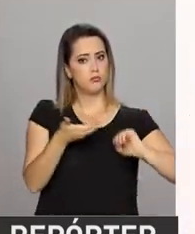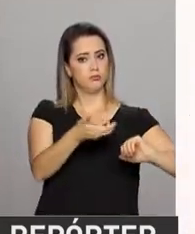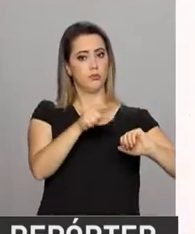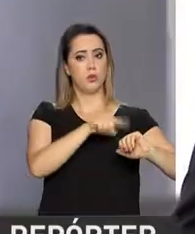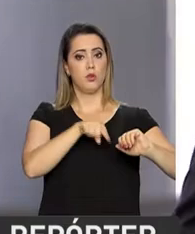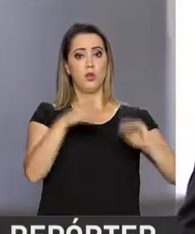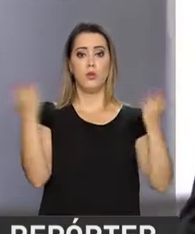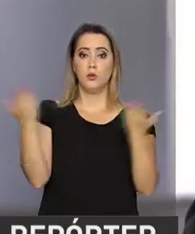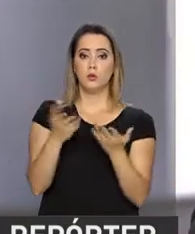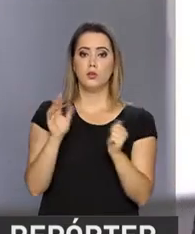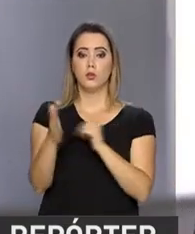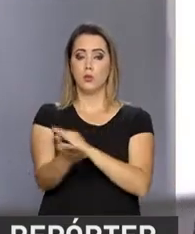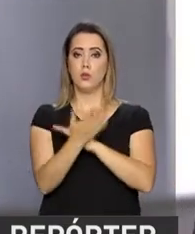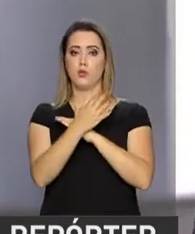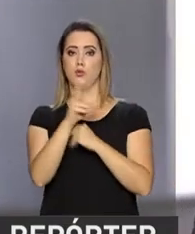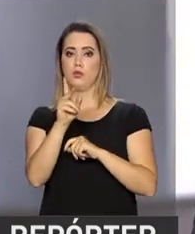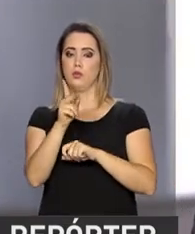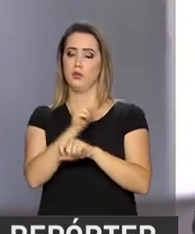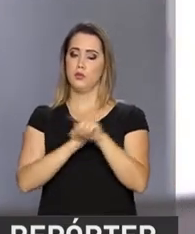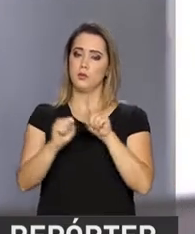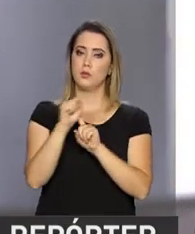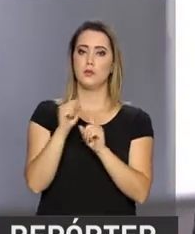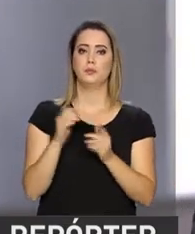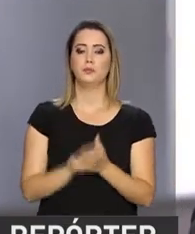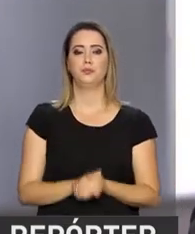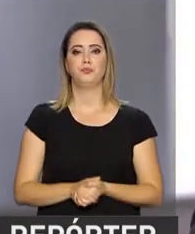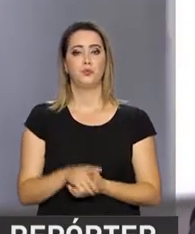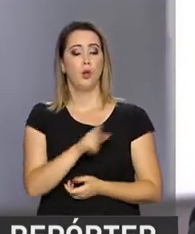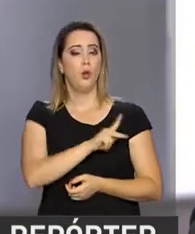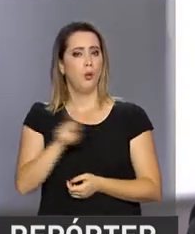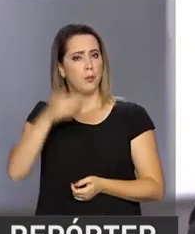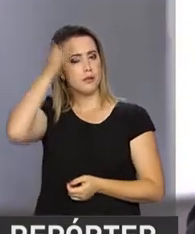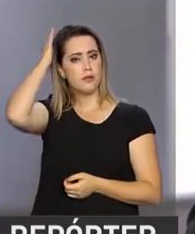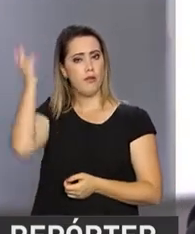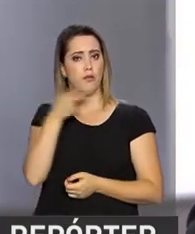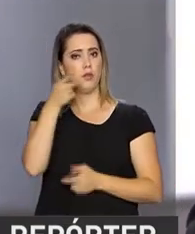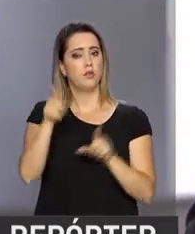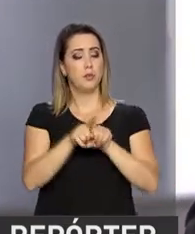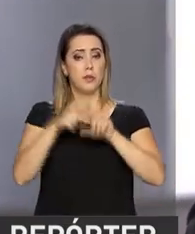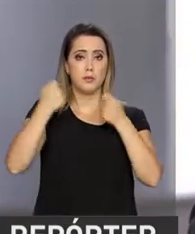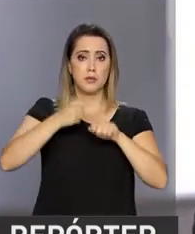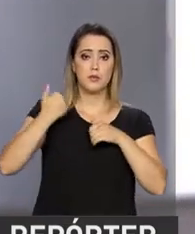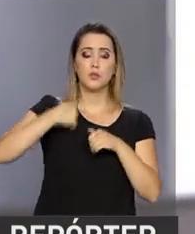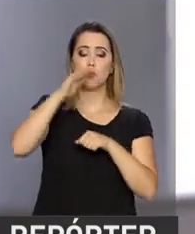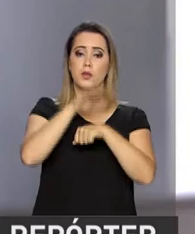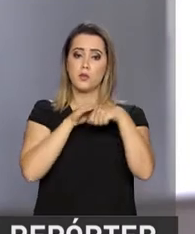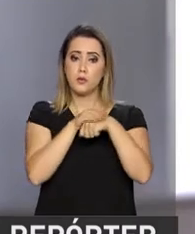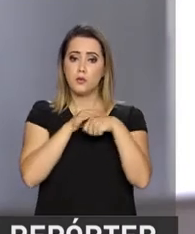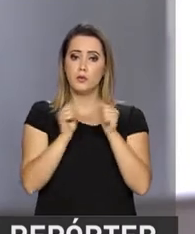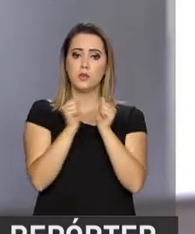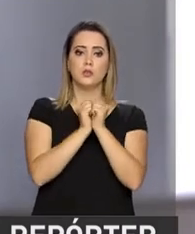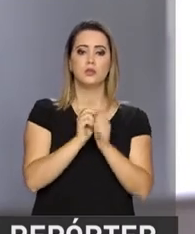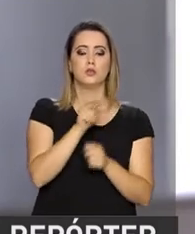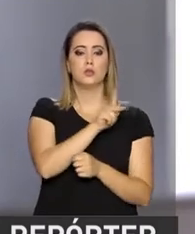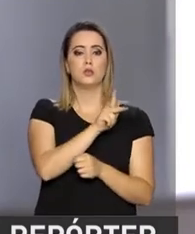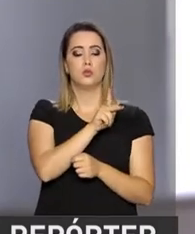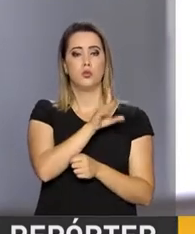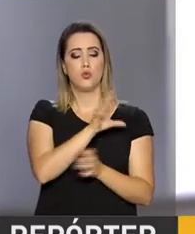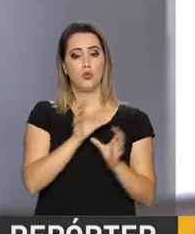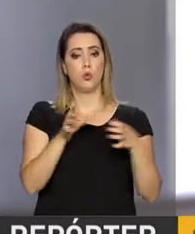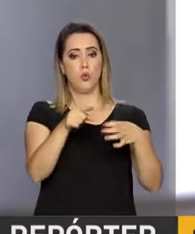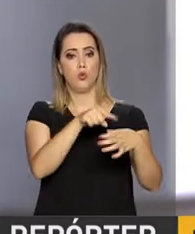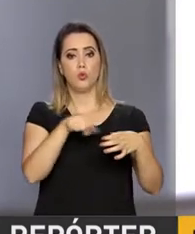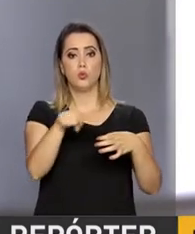sociedade o presidente disse ainda que vai intensificar as conversas com os parlamentares ao reafirmar que o diálogo é